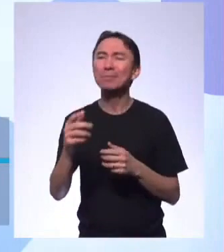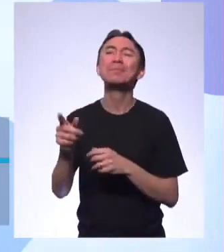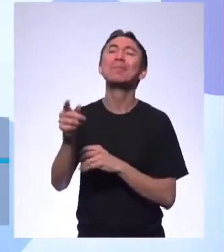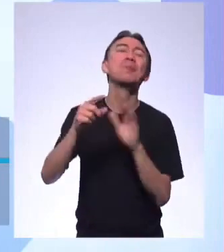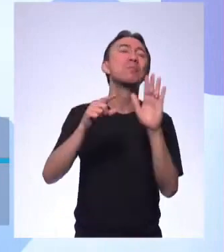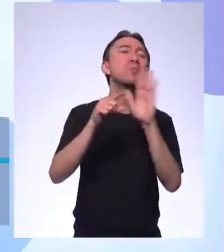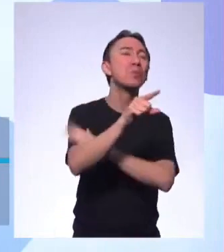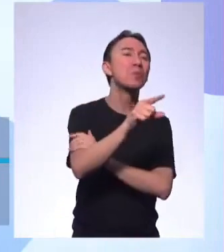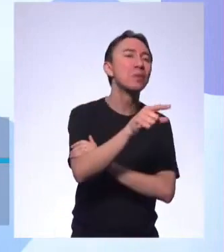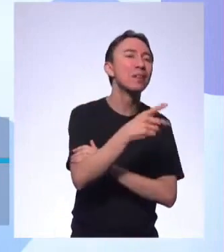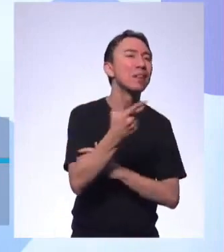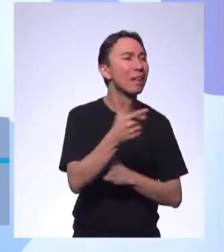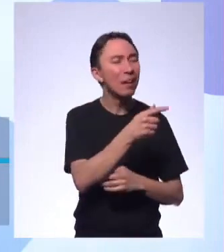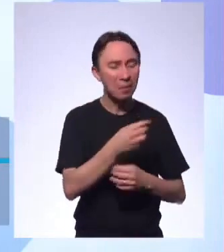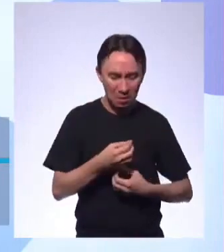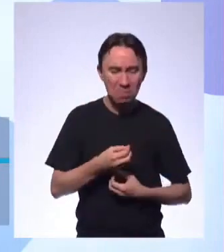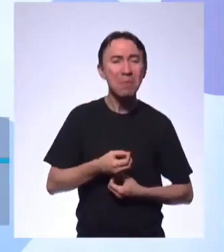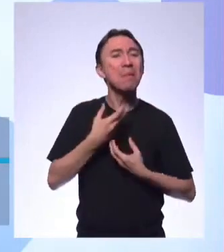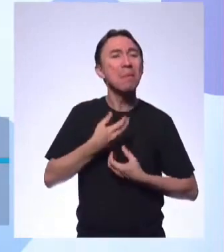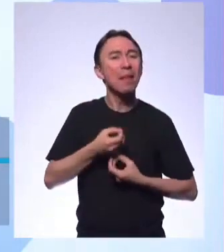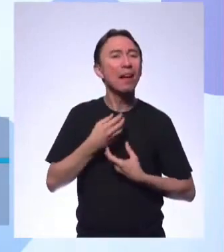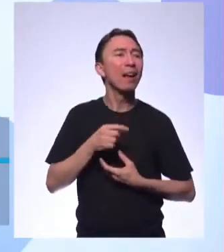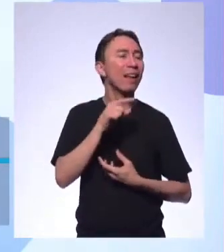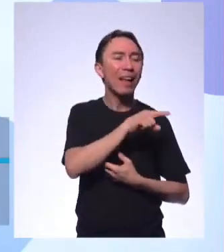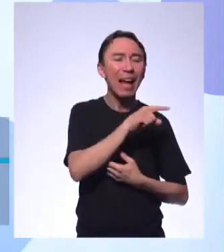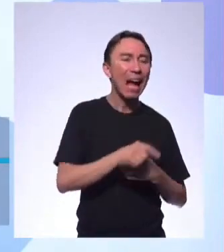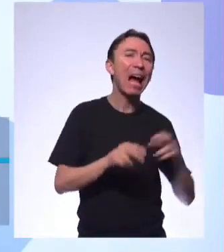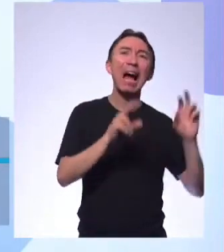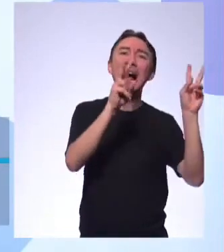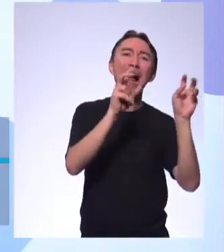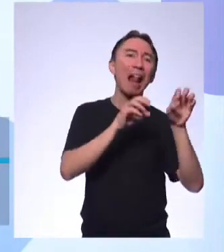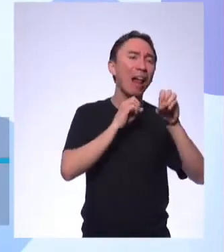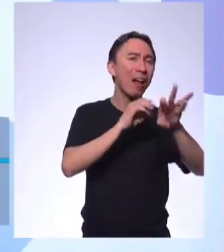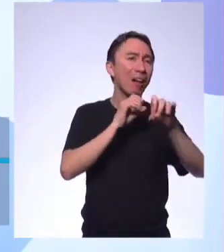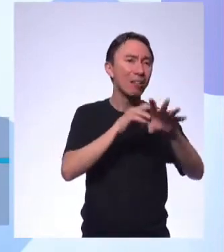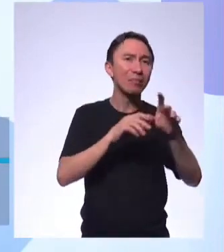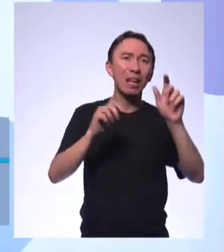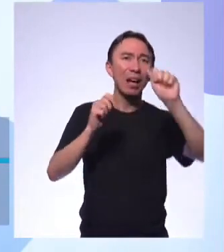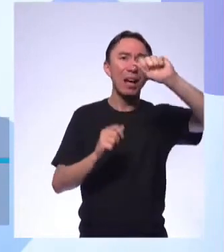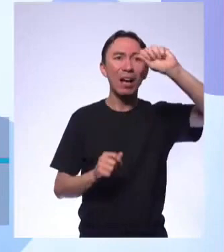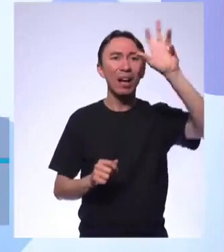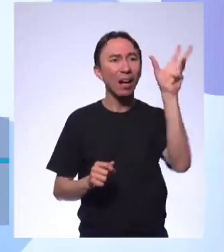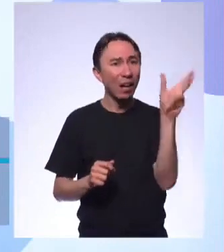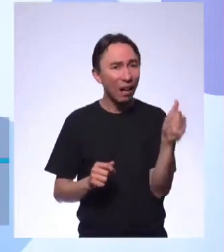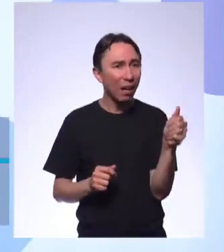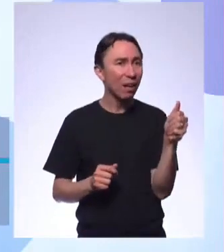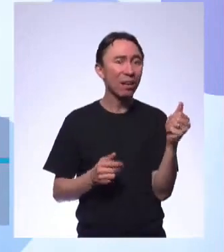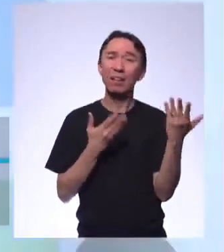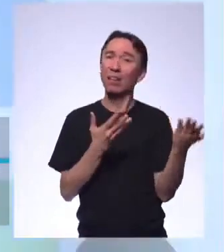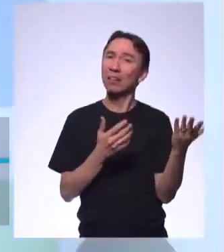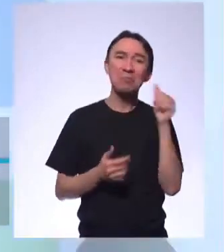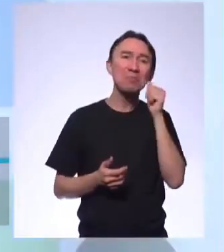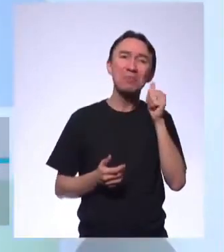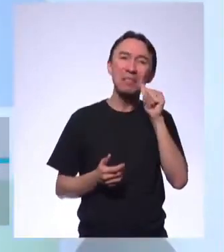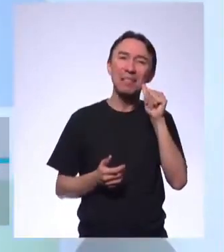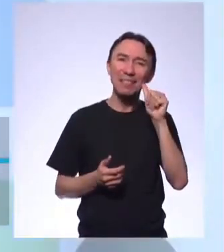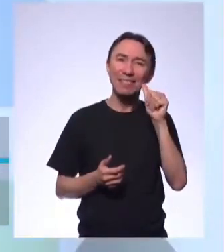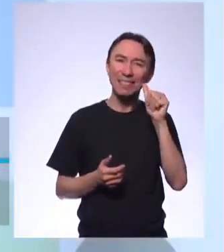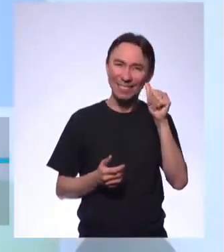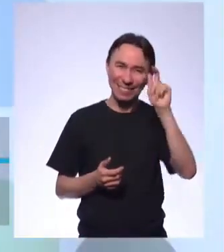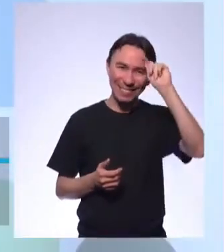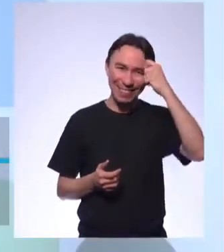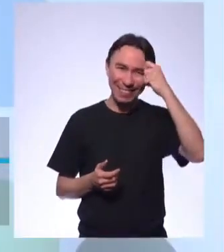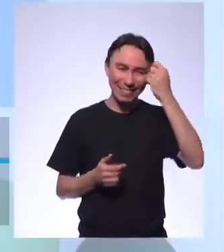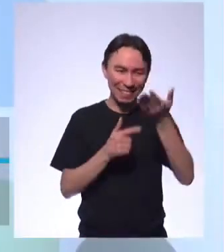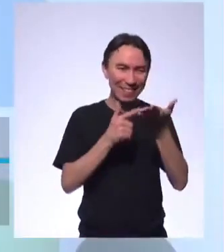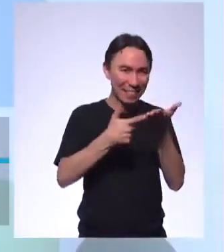né, deste poema, né, com o título da aula, né? Que é África, o título da aula... A Mulher Negra na Literatura. A Mulher Negra na Literatura. Que foram várias,